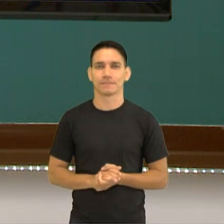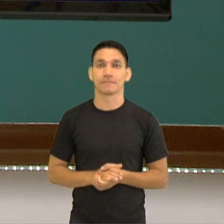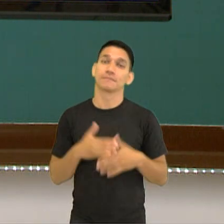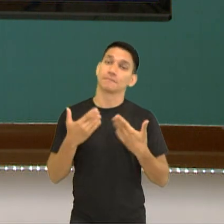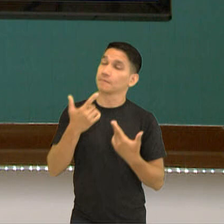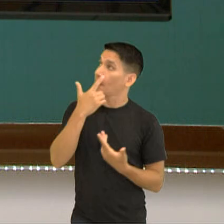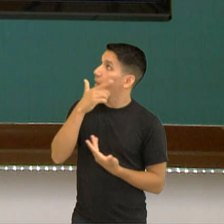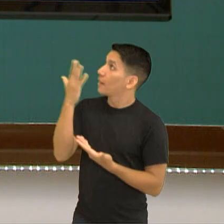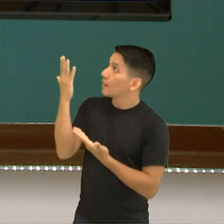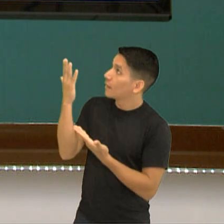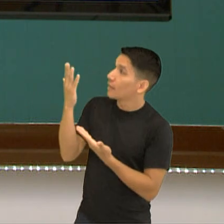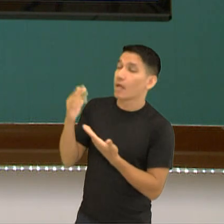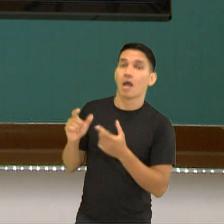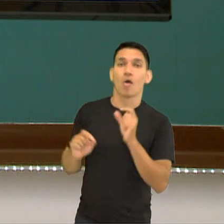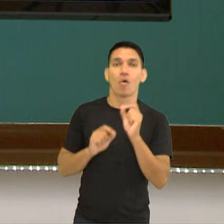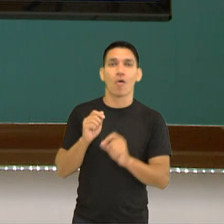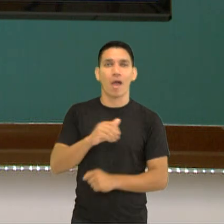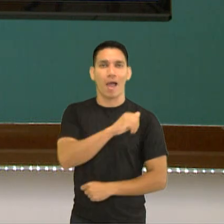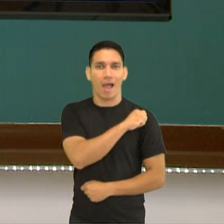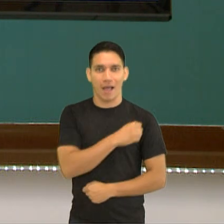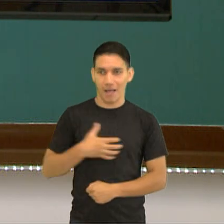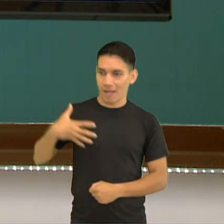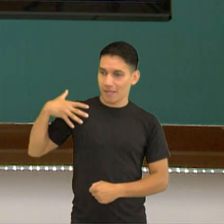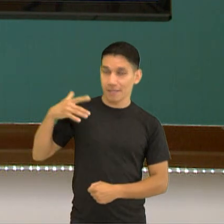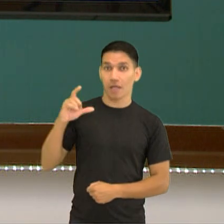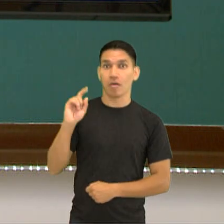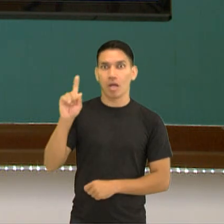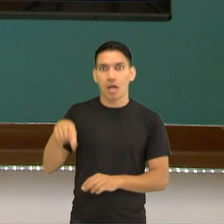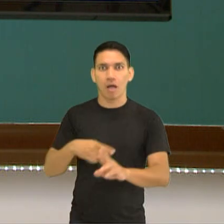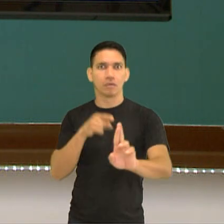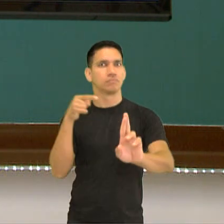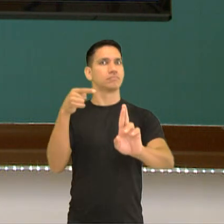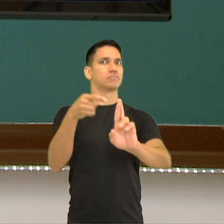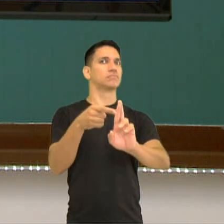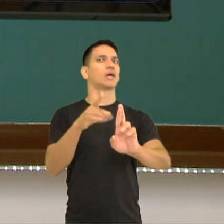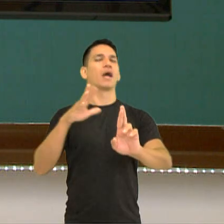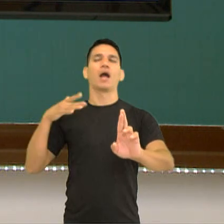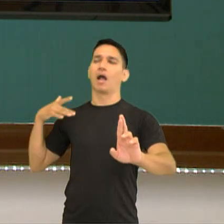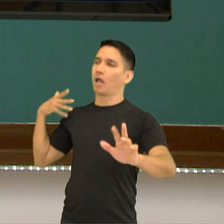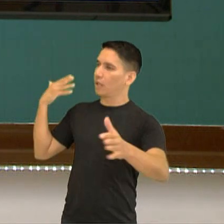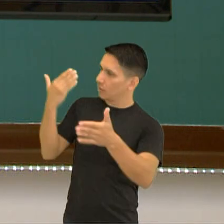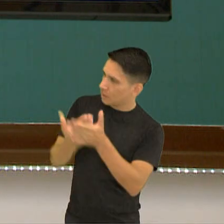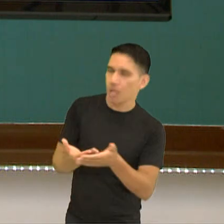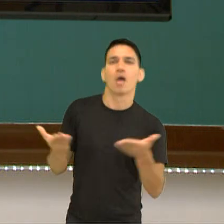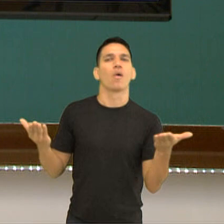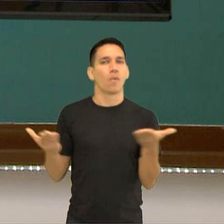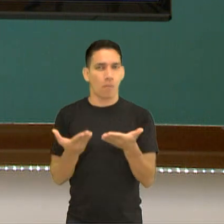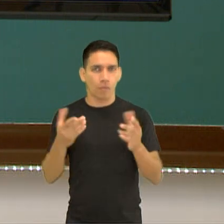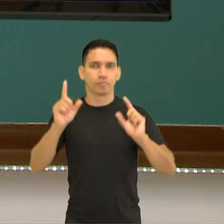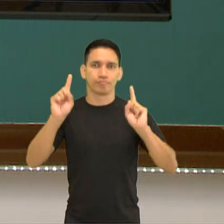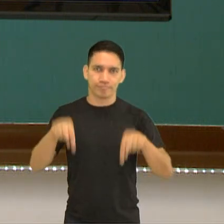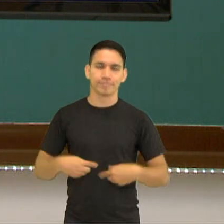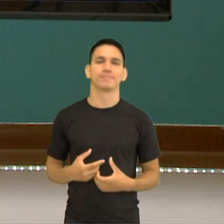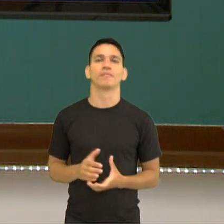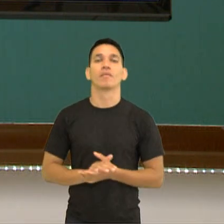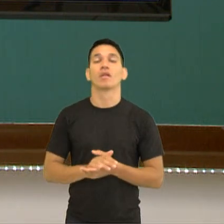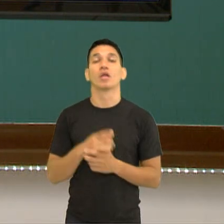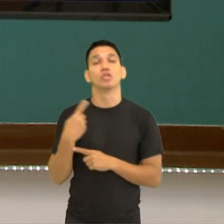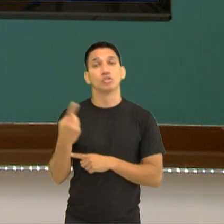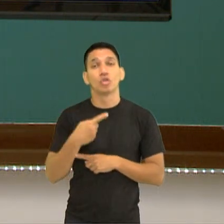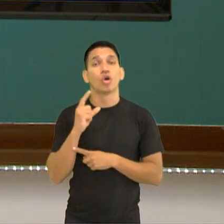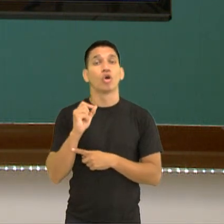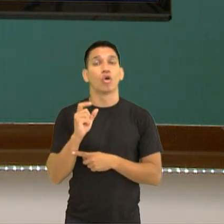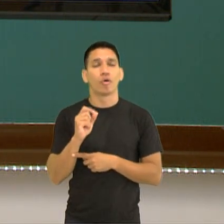Bom, então o Aristóteles, ele é referência até os dias de hoje. Nós somos